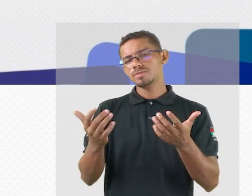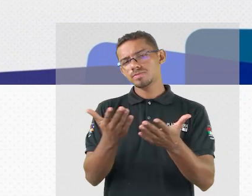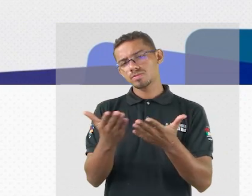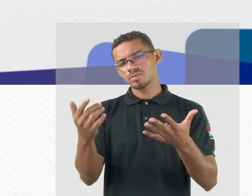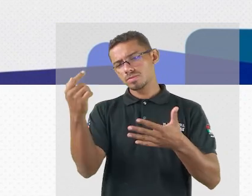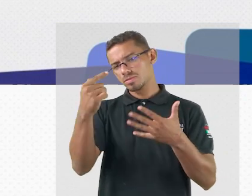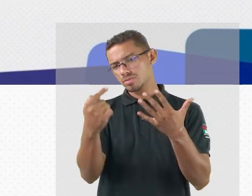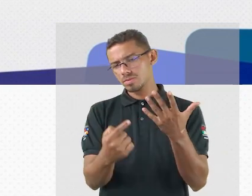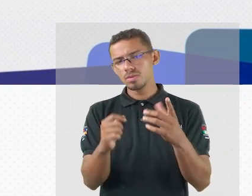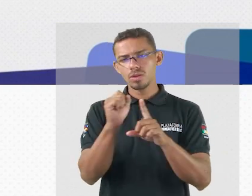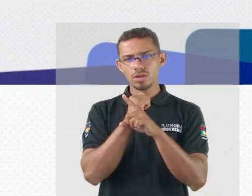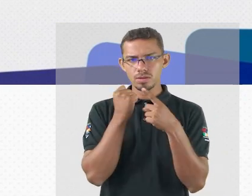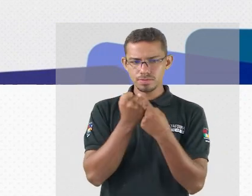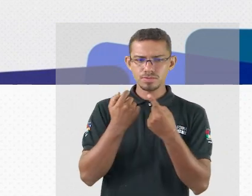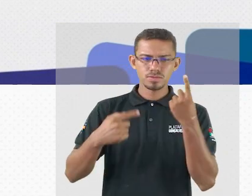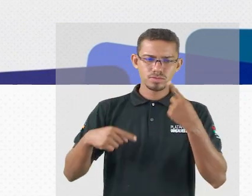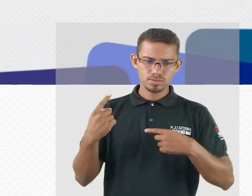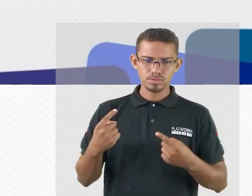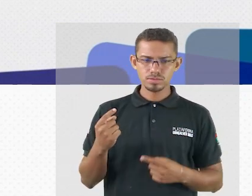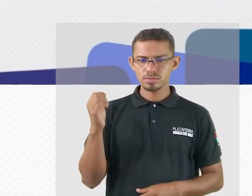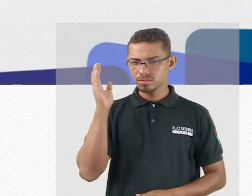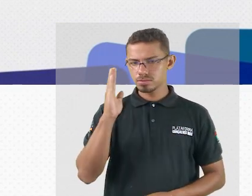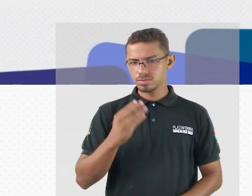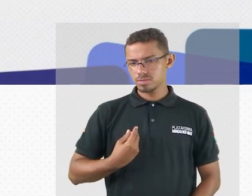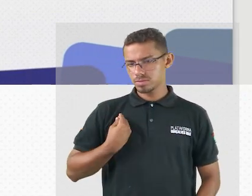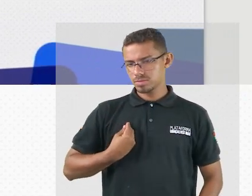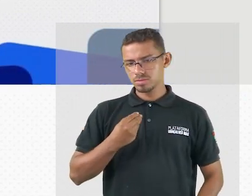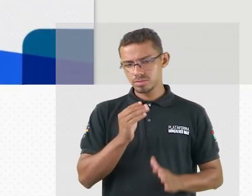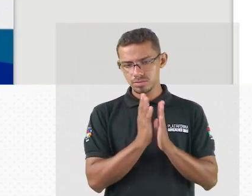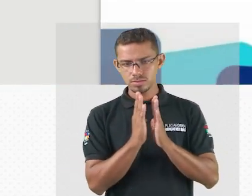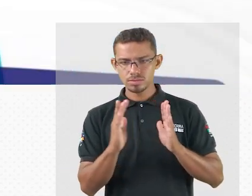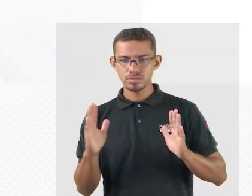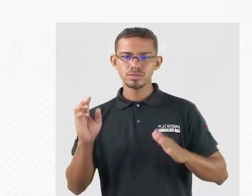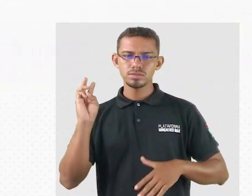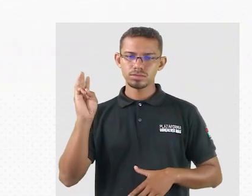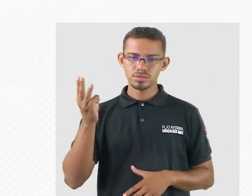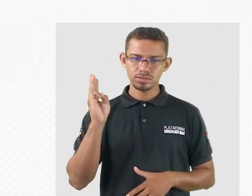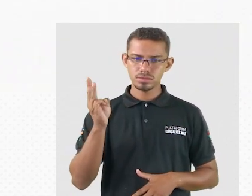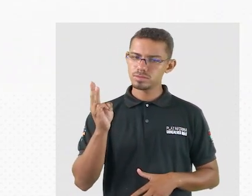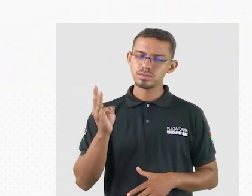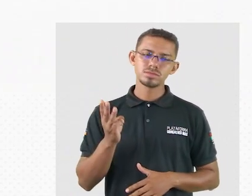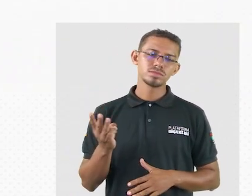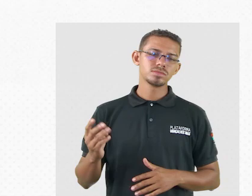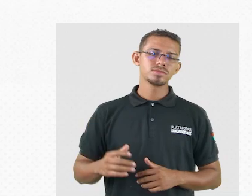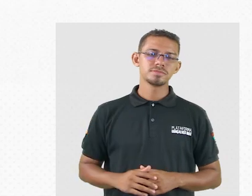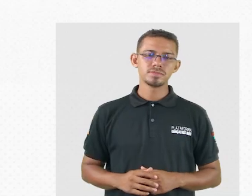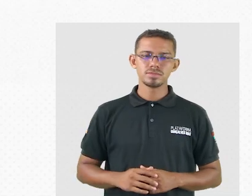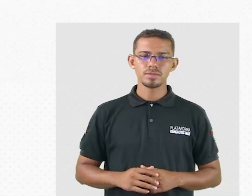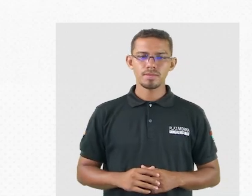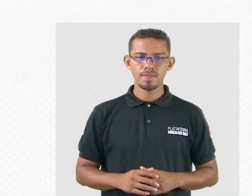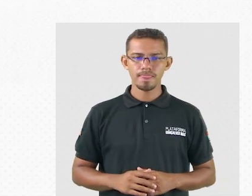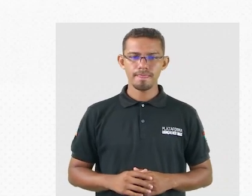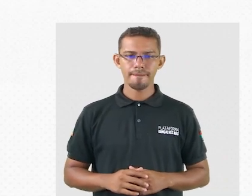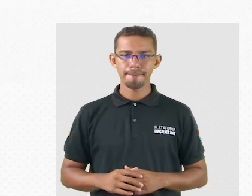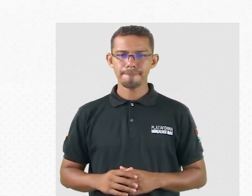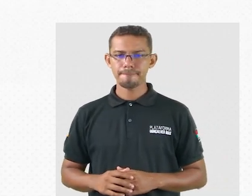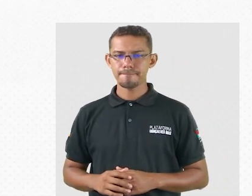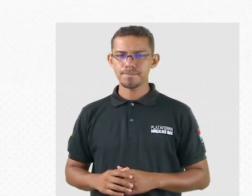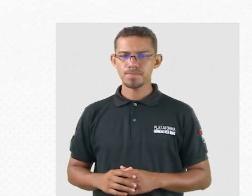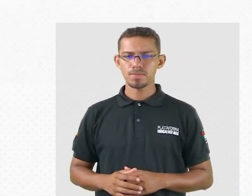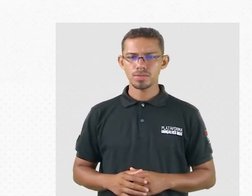condições sociais e políticas que, então, o Brasil vivenciava naquele momento, e o Maranhão não fica de fora disso, ok?